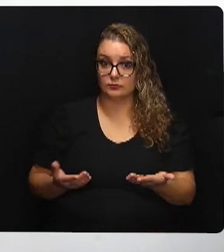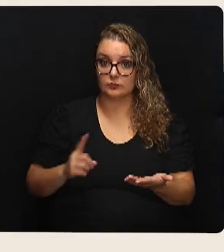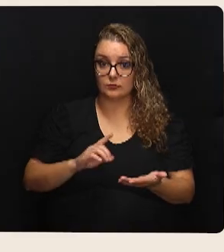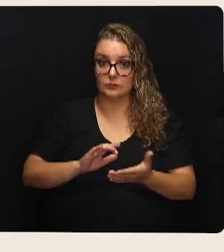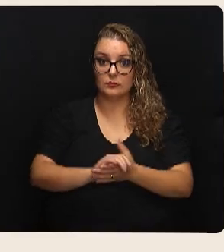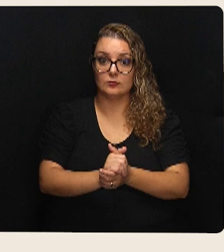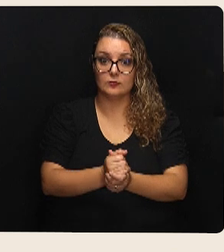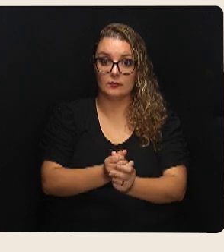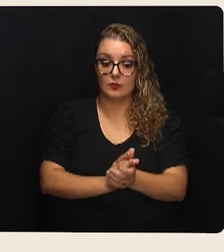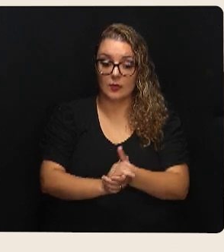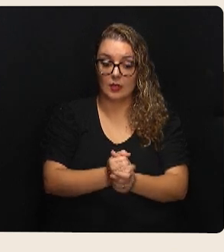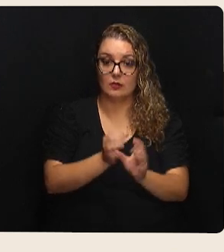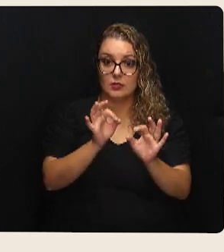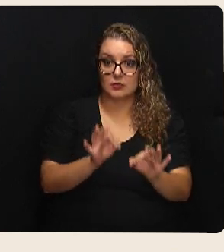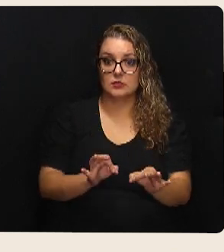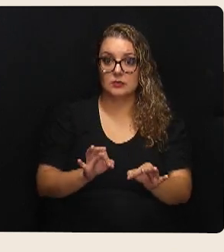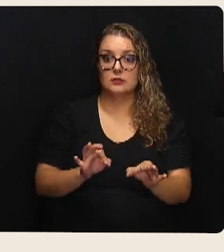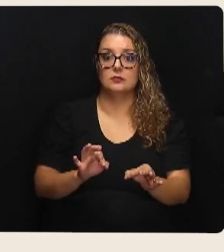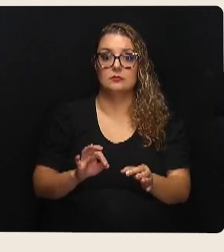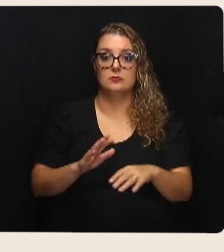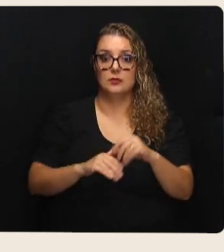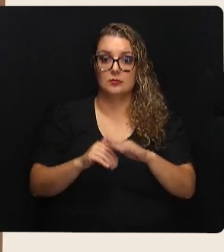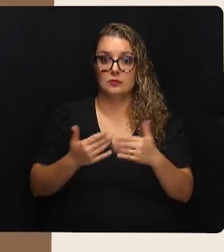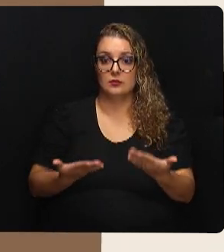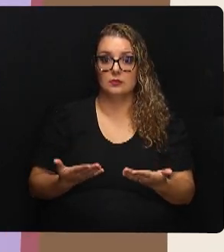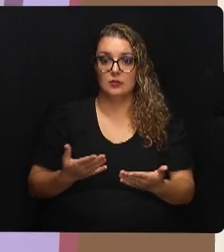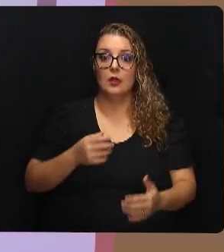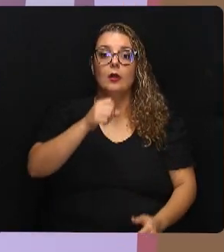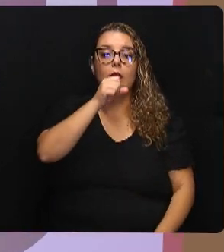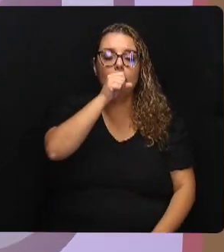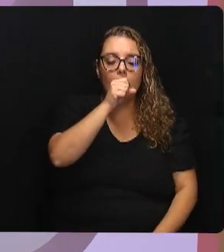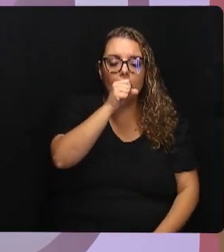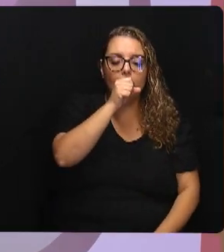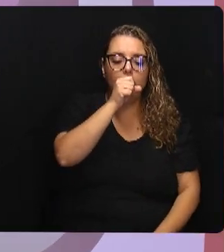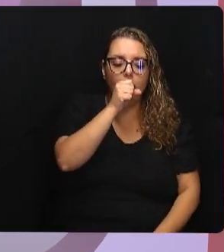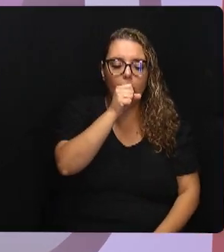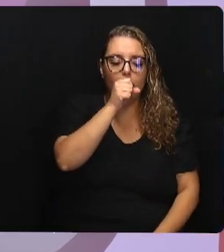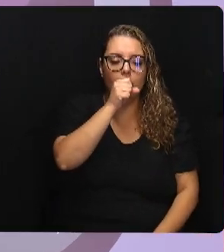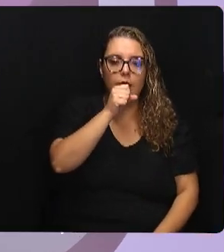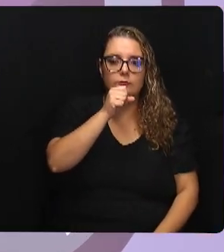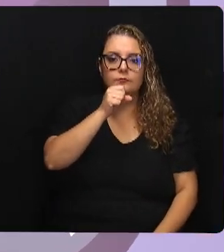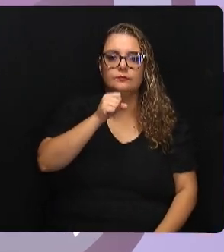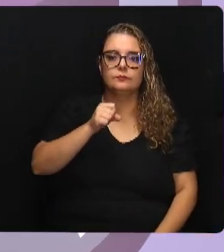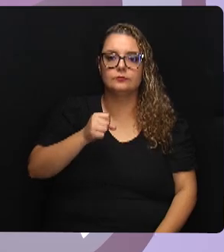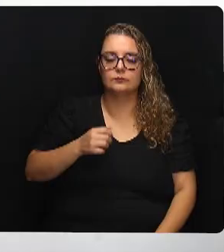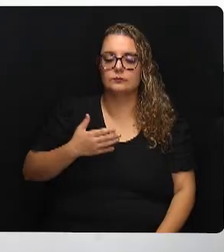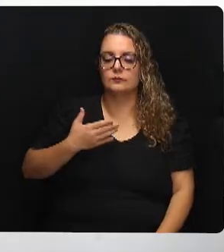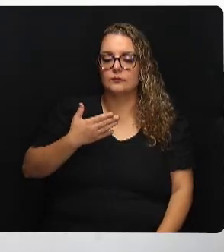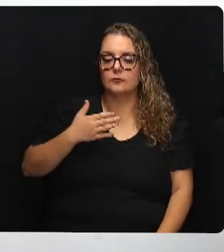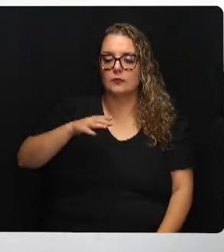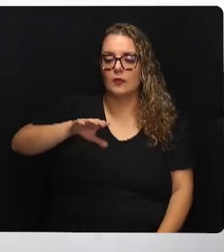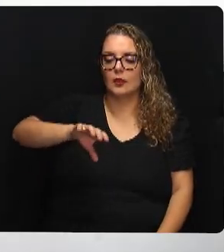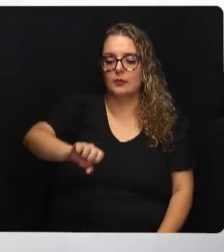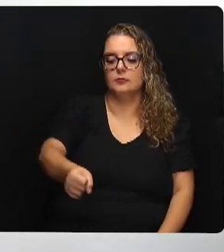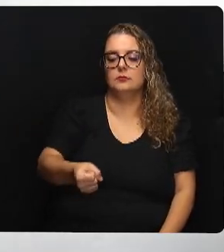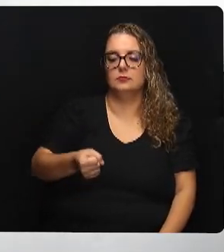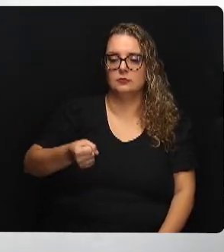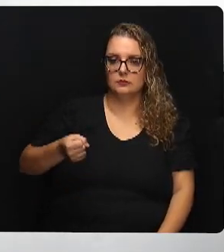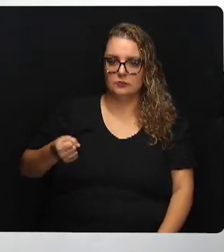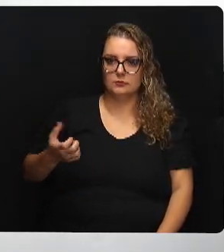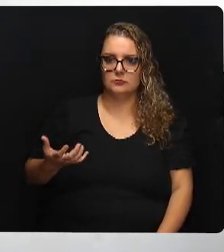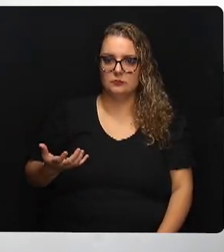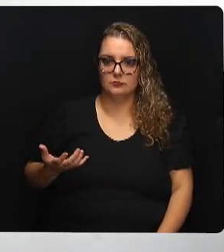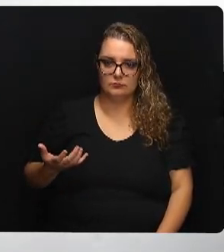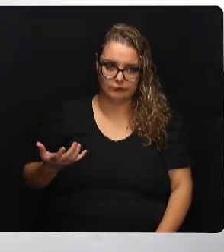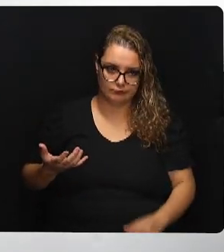mãos mãos sujas, né? Ou seja, se eu tuço e levo a minha mão à boca, eu estou